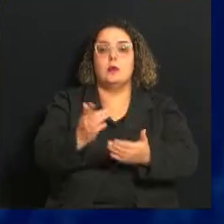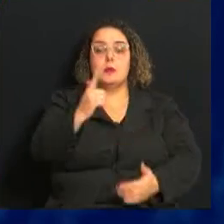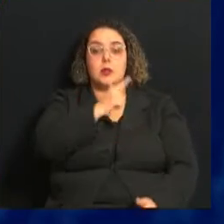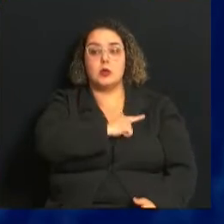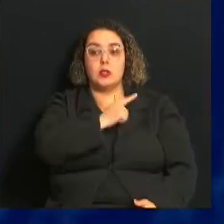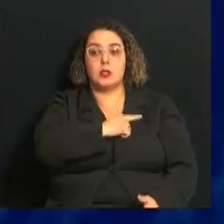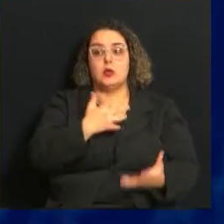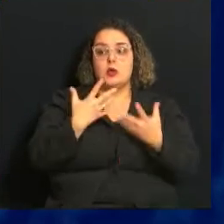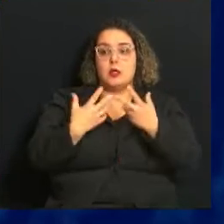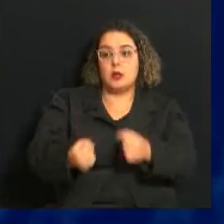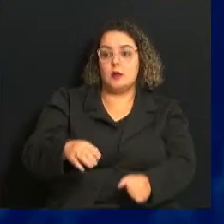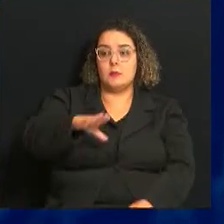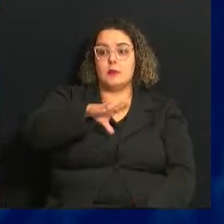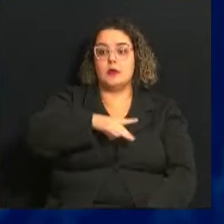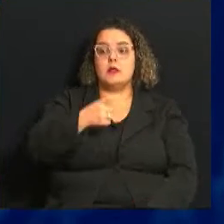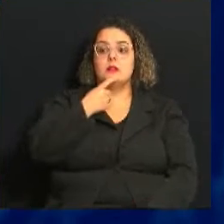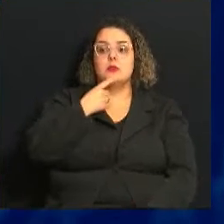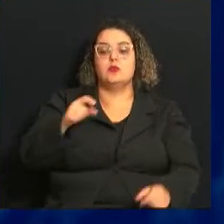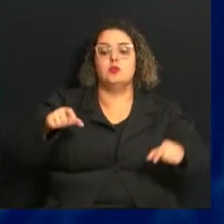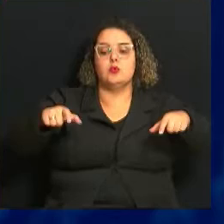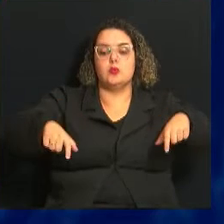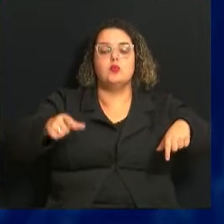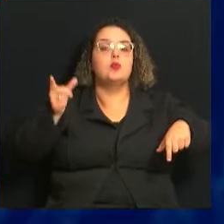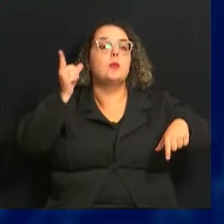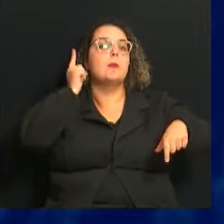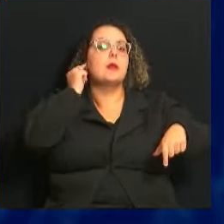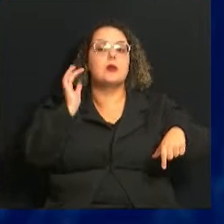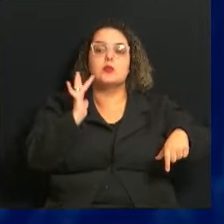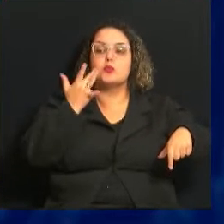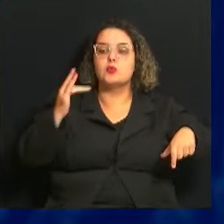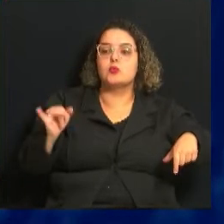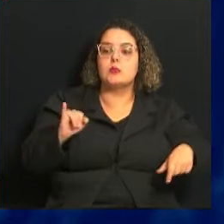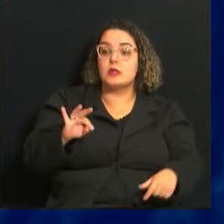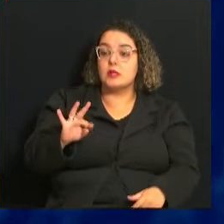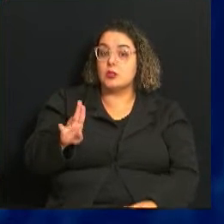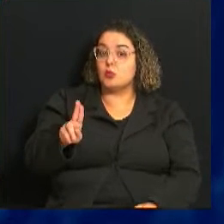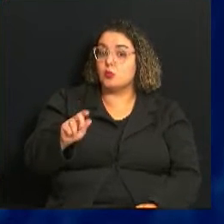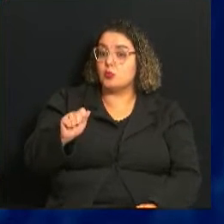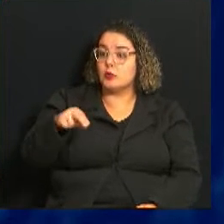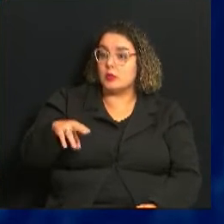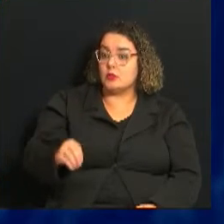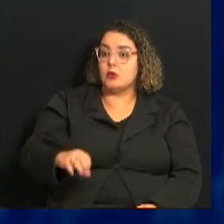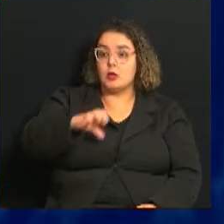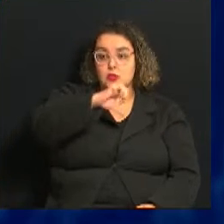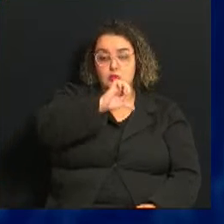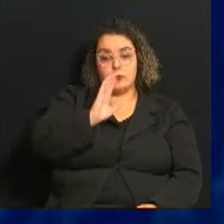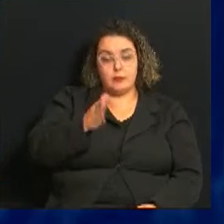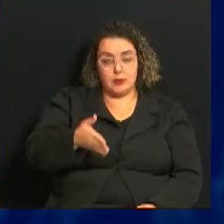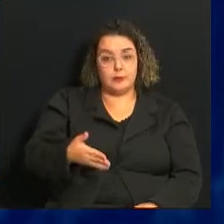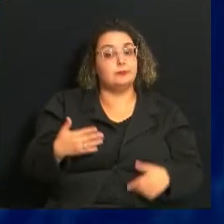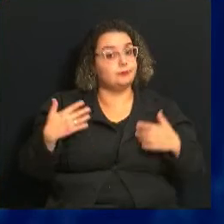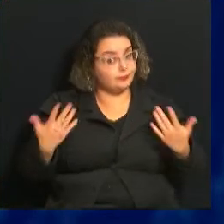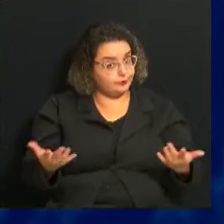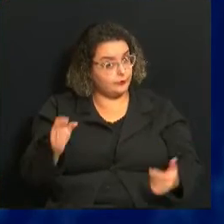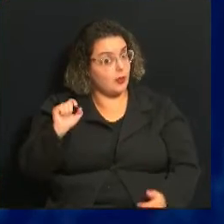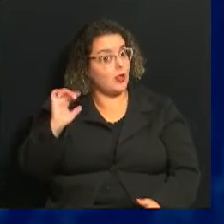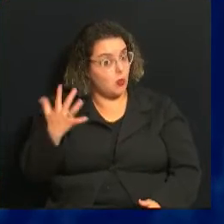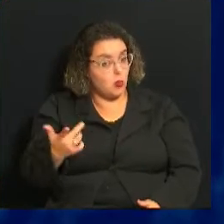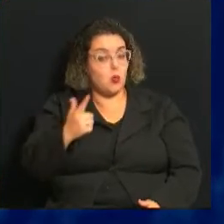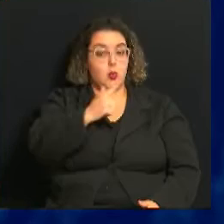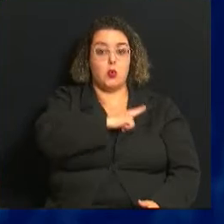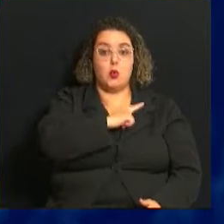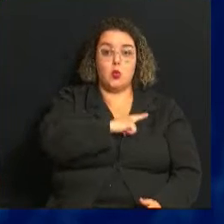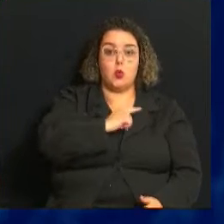aqui em Campinas, no Brinco de Ouro, o Ituano, às 9h30 da noite. Situação é a seguinte, hein? Guarani,